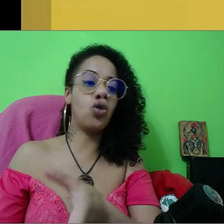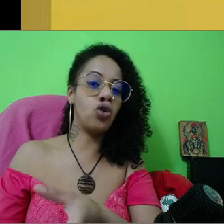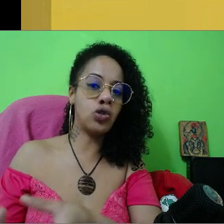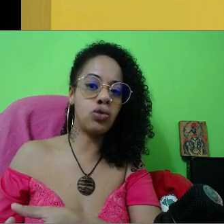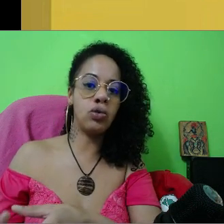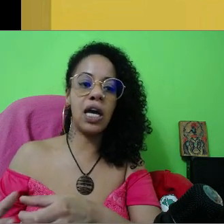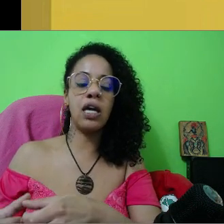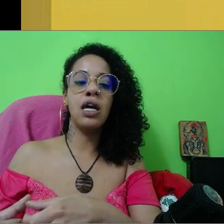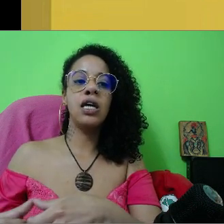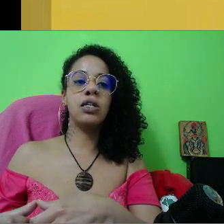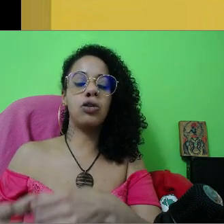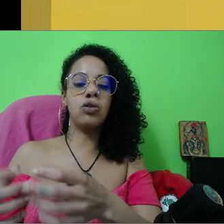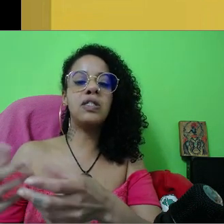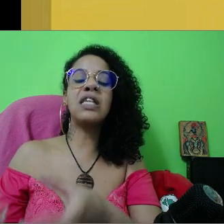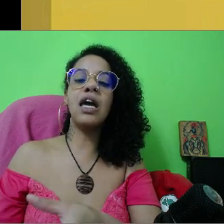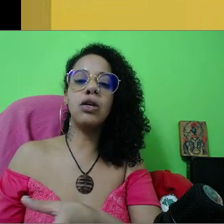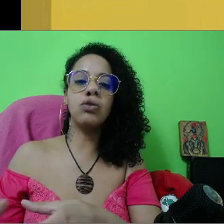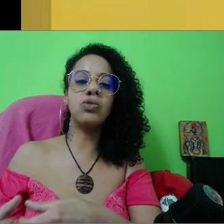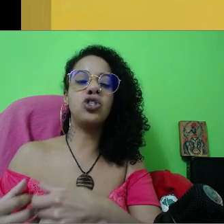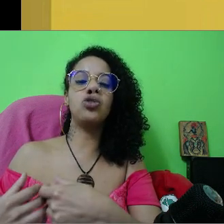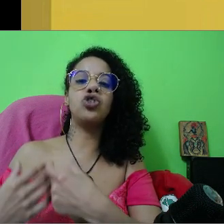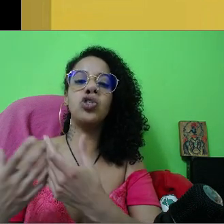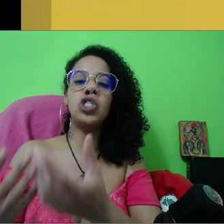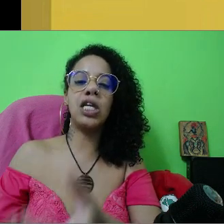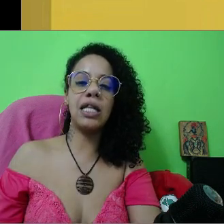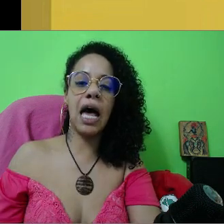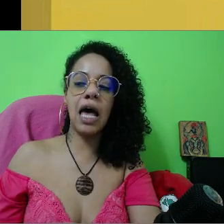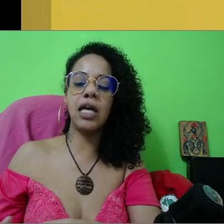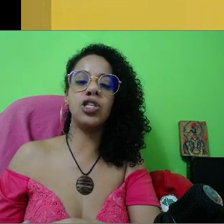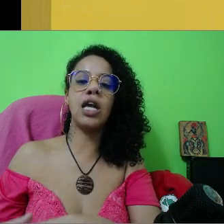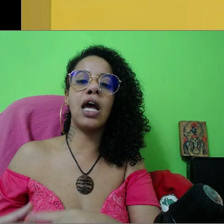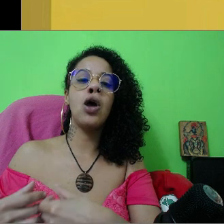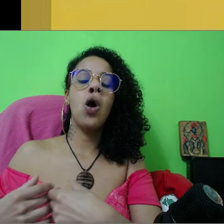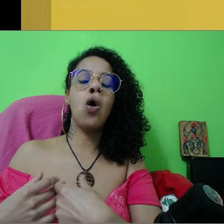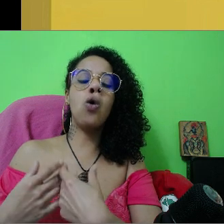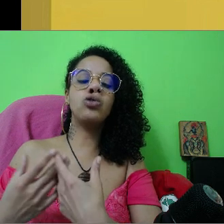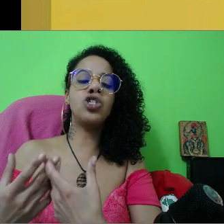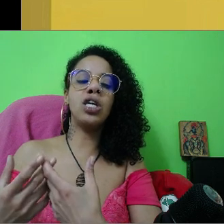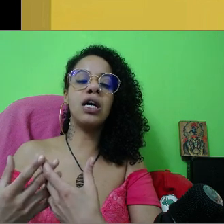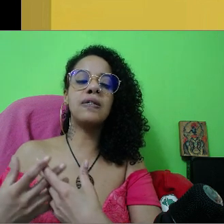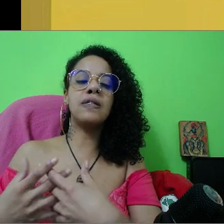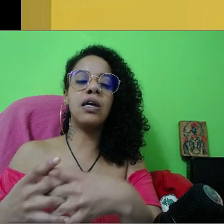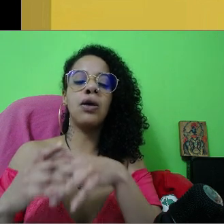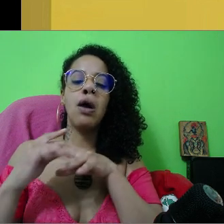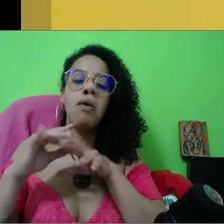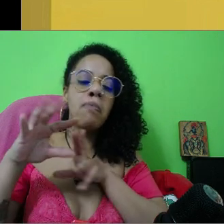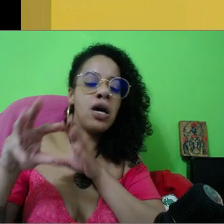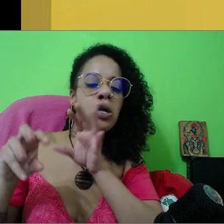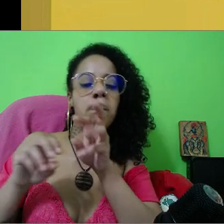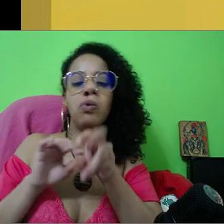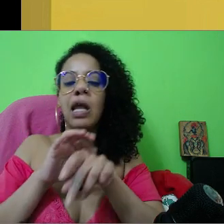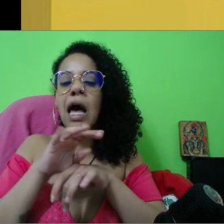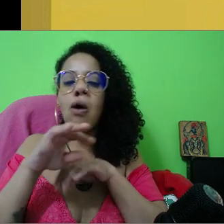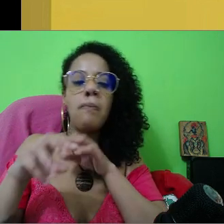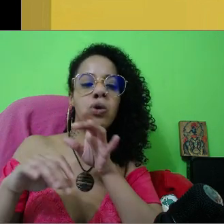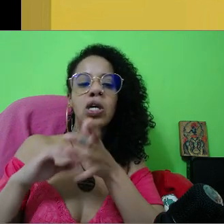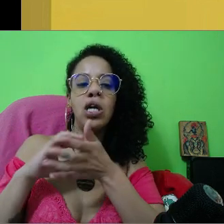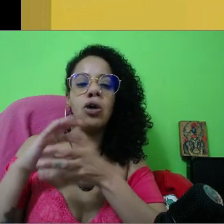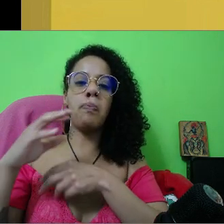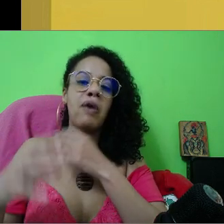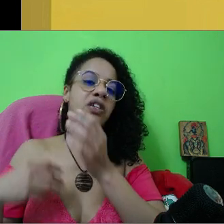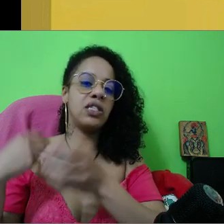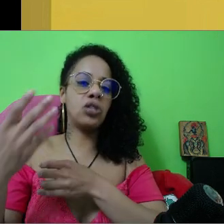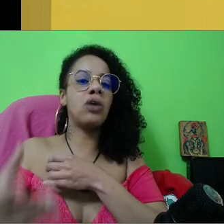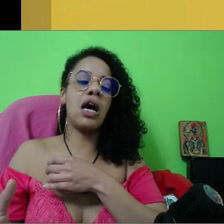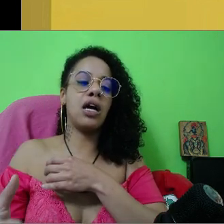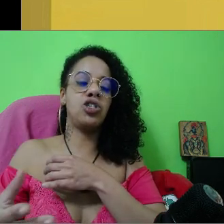taxado de Grosso né grosseiro no sentido de hostilidade né ou de assim manipular um